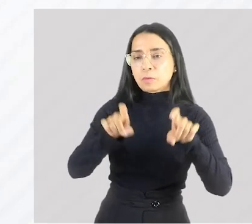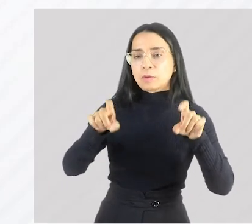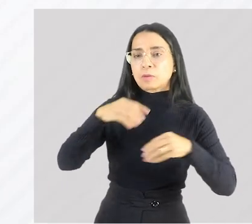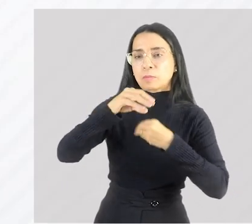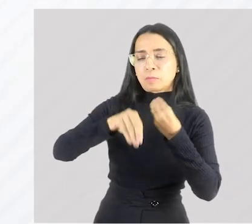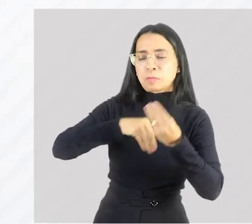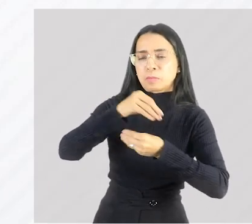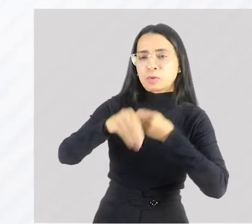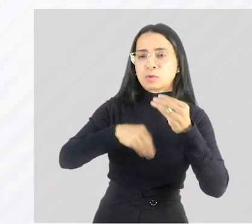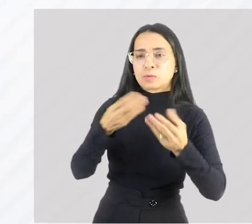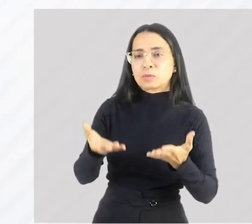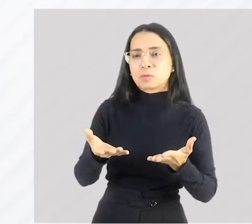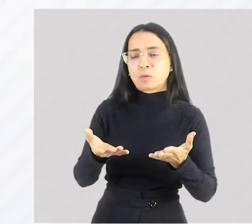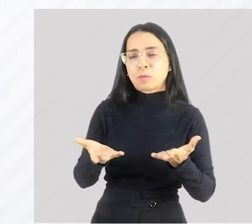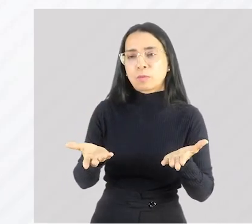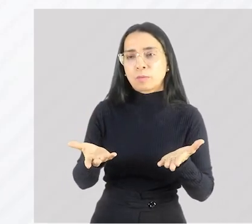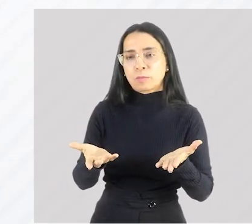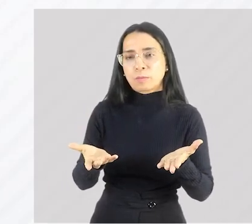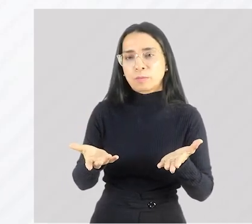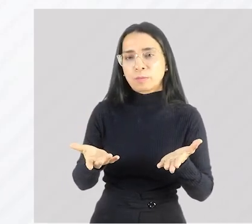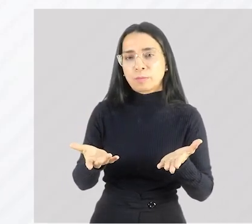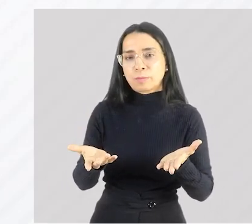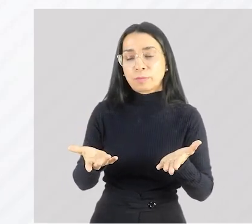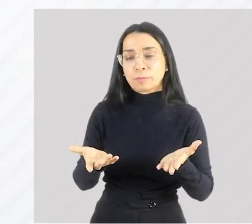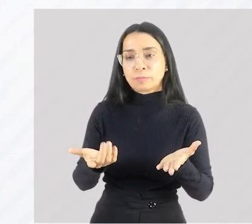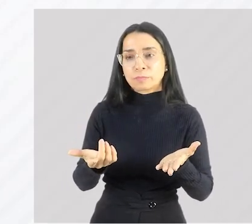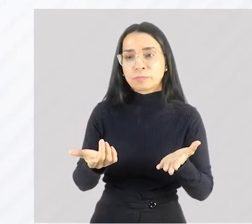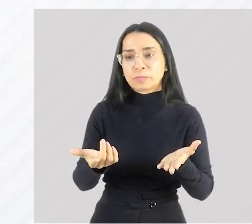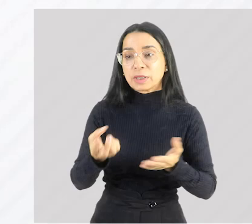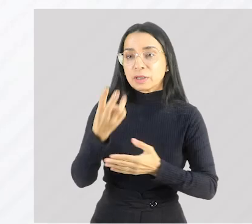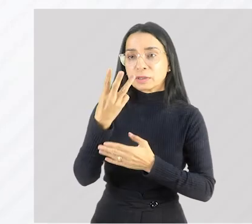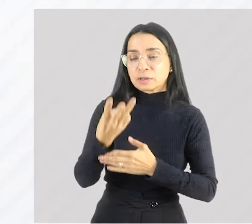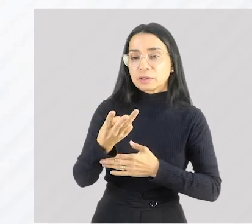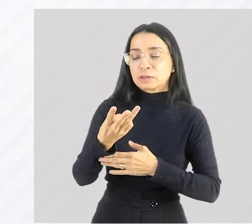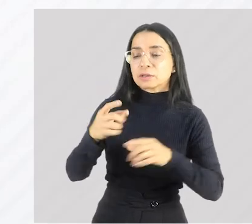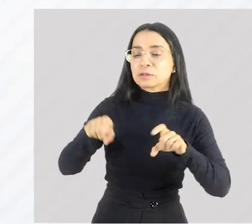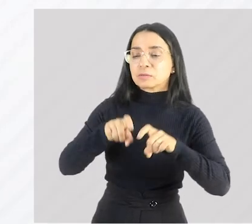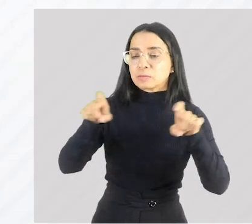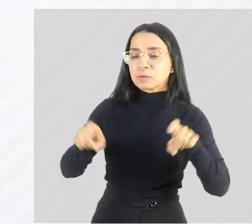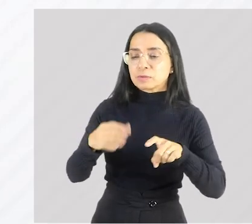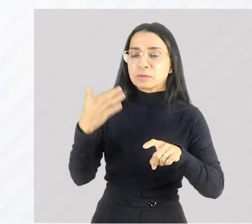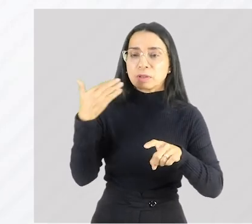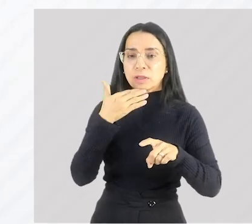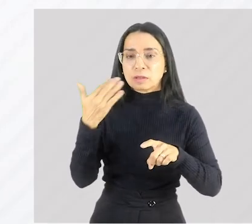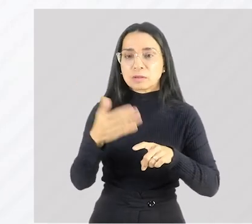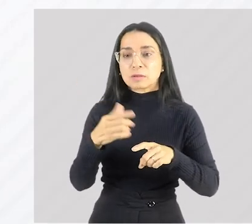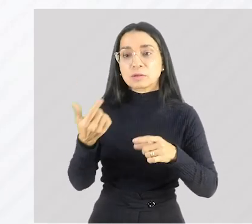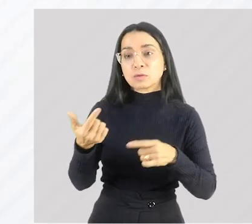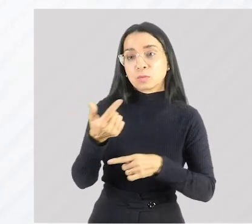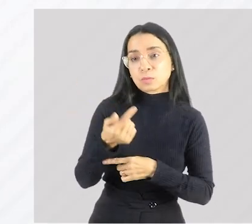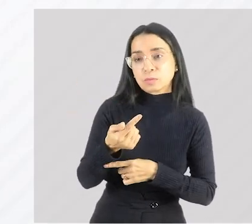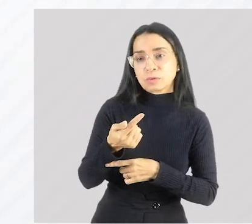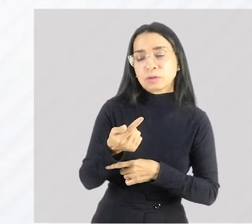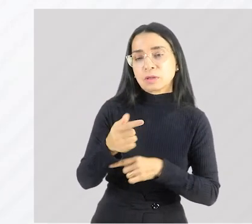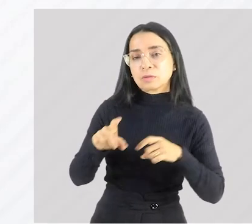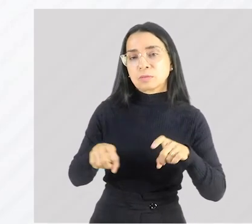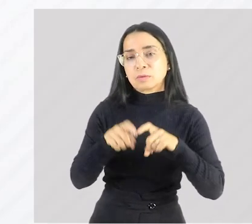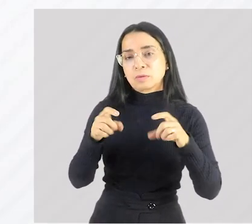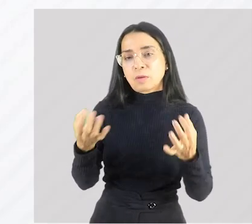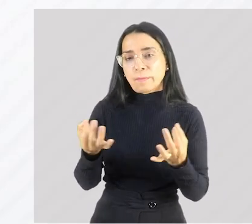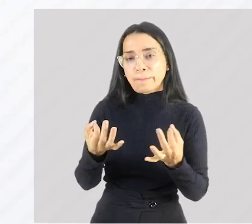por descuido três computadores defeituosos com sete computadores perfeitos que estavam no